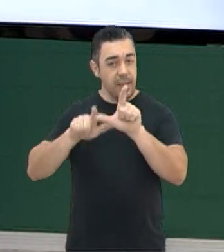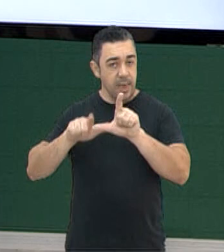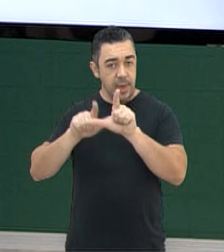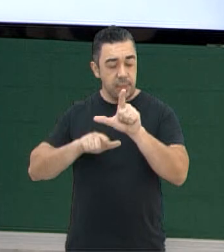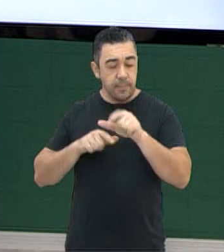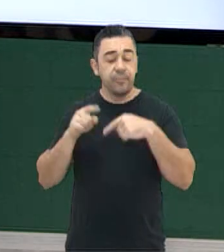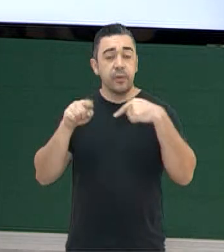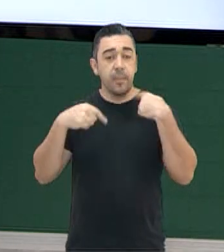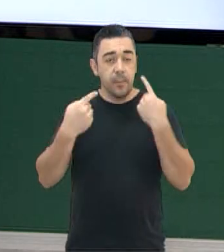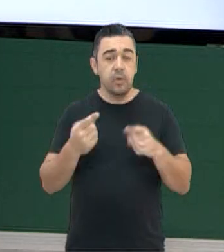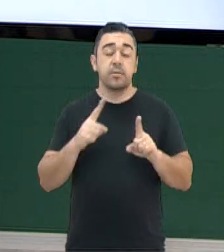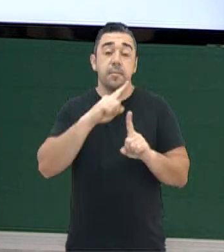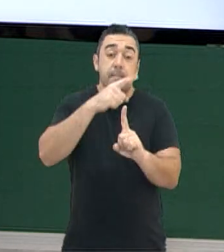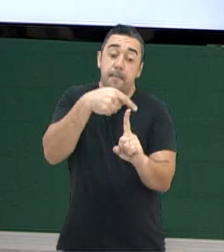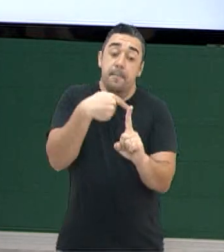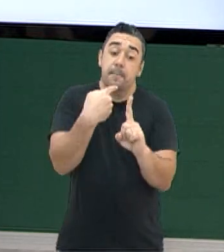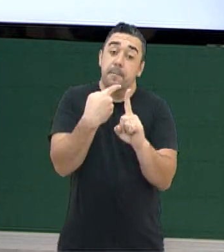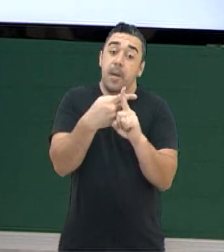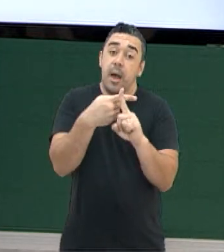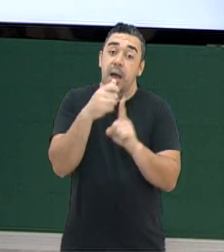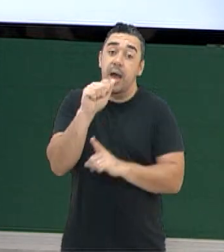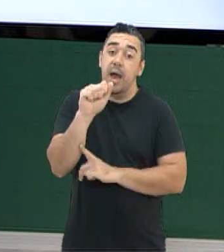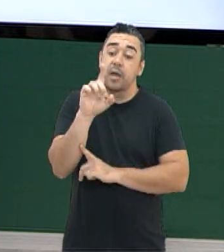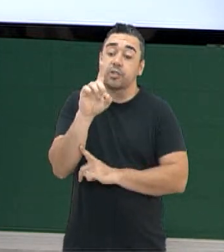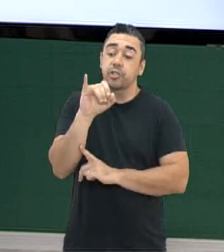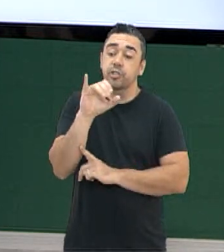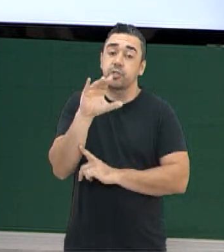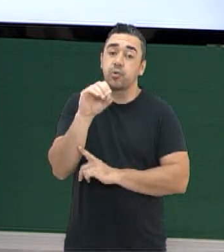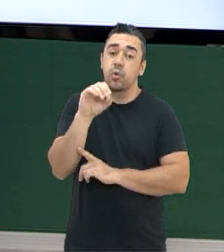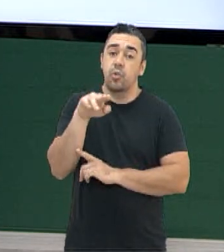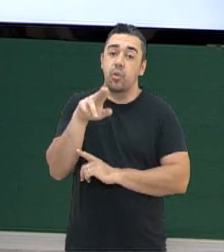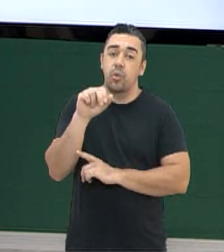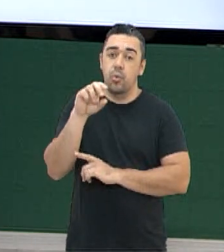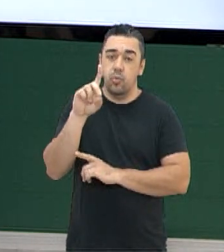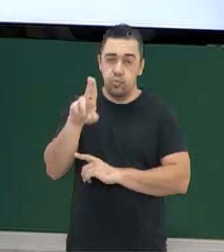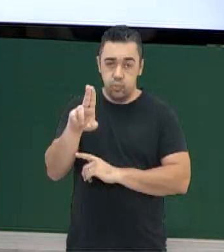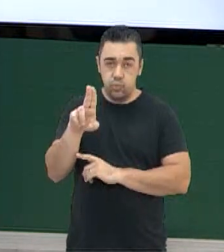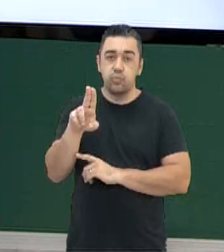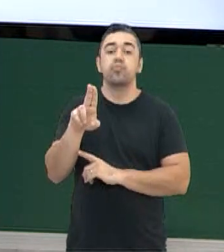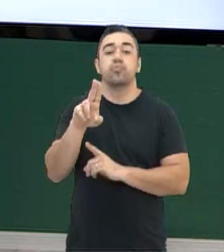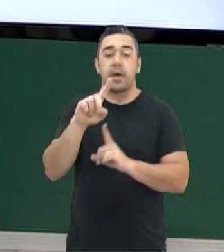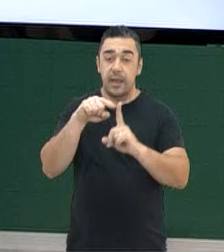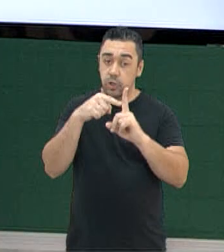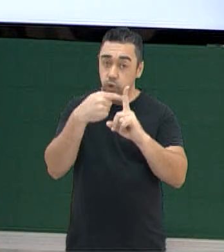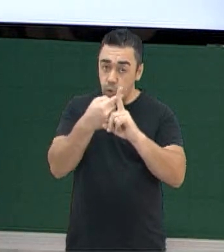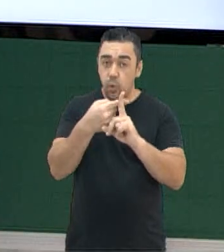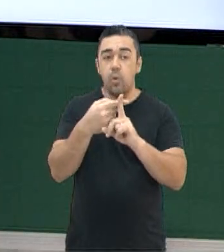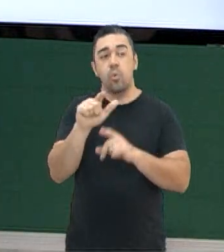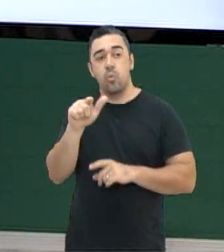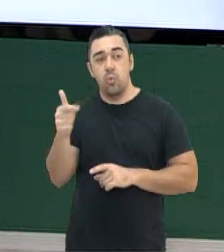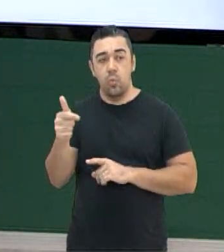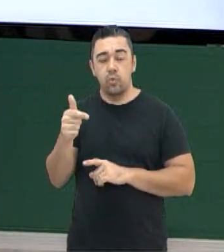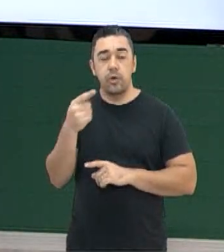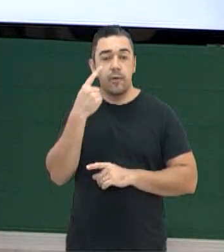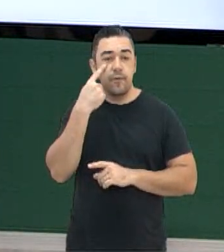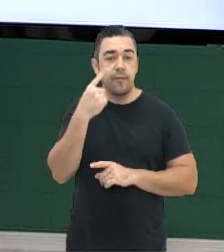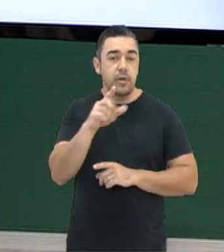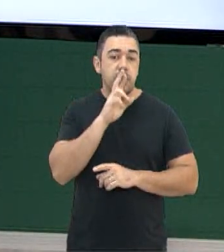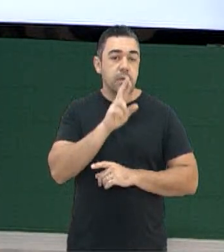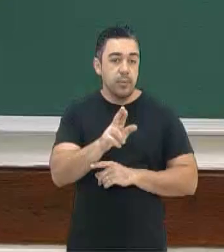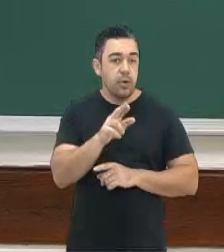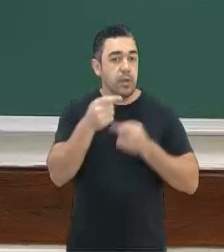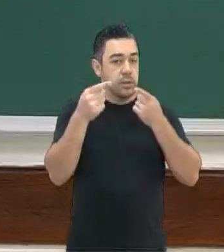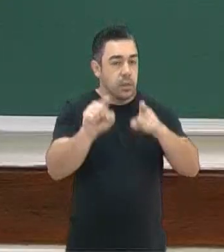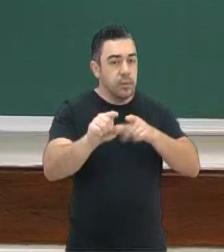ela fez? Adicionou, ela somou com esse outro monômio. Qual vai ser o resultado? Esse vai